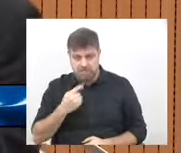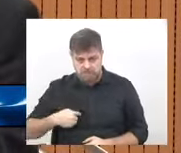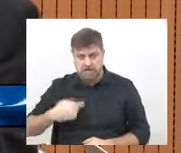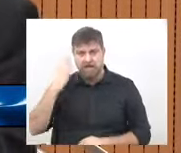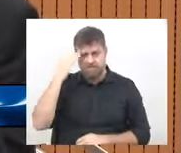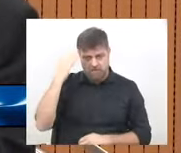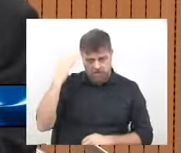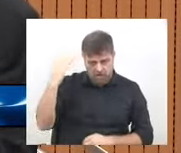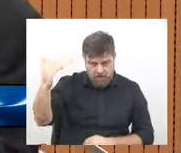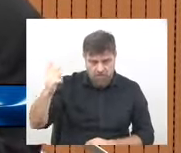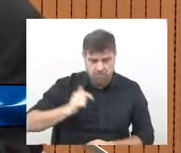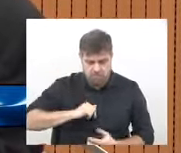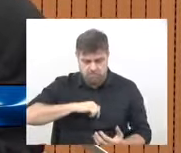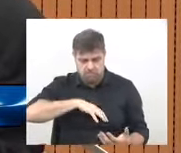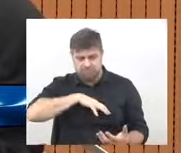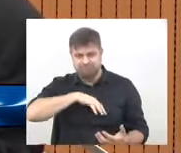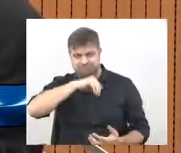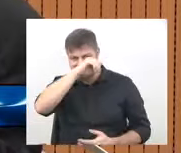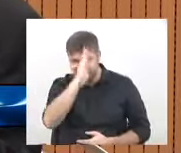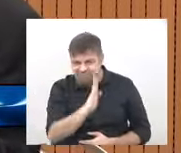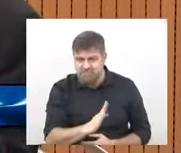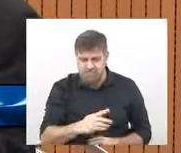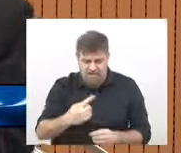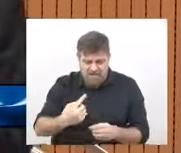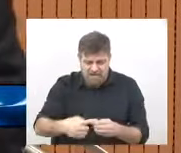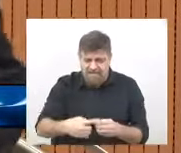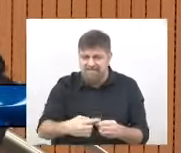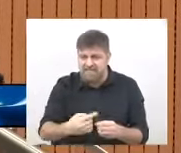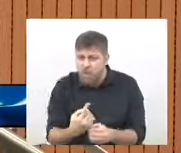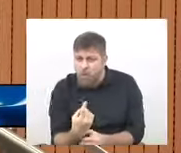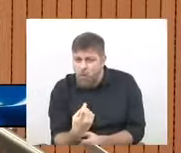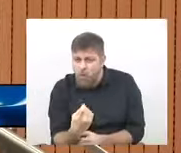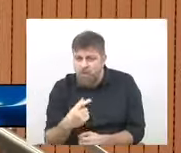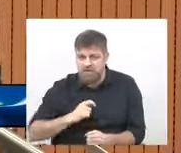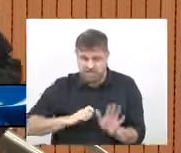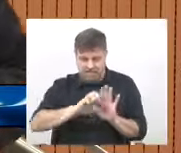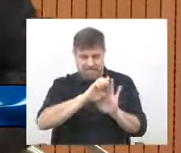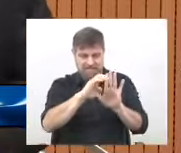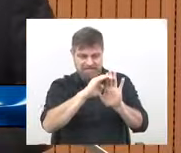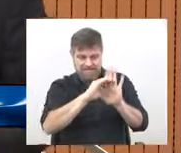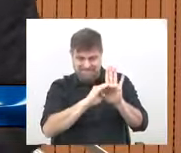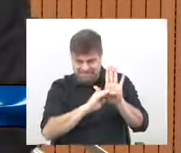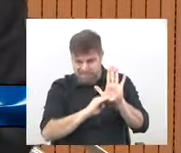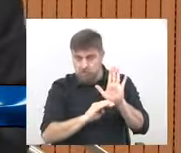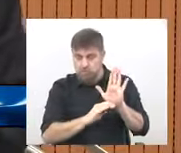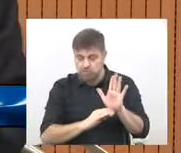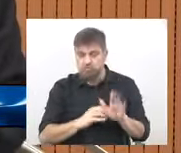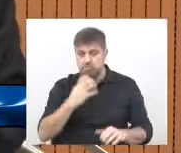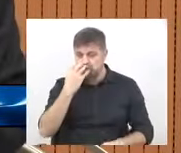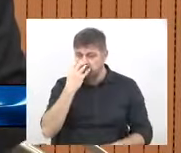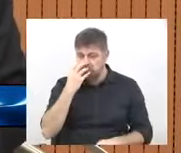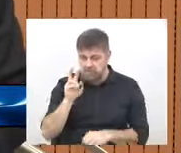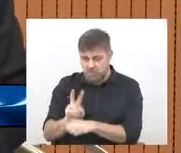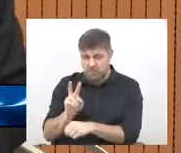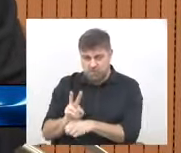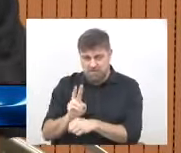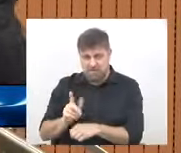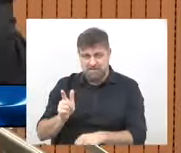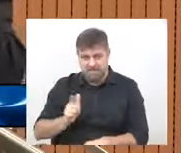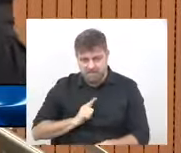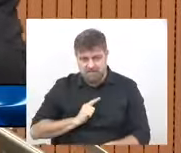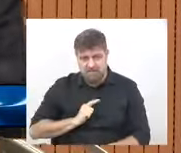referência nacional, uma das únicas cidades aí que aprovou o Estatuto dos Animais. Temos um crescimento, ou